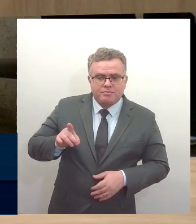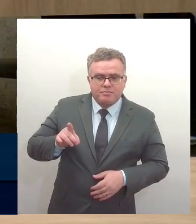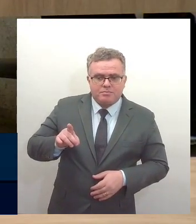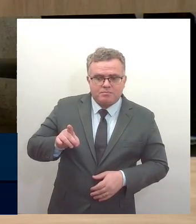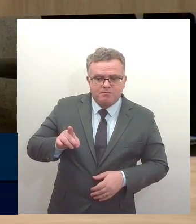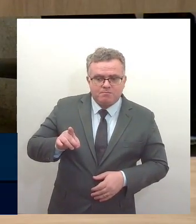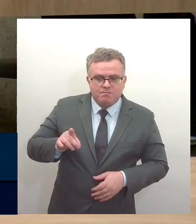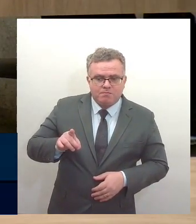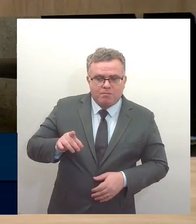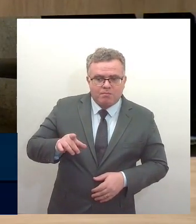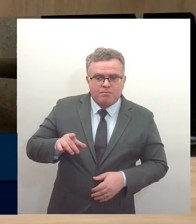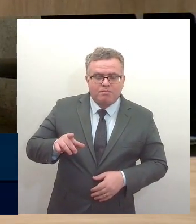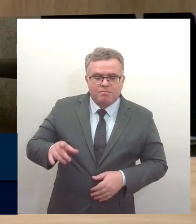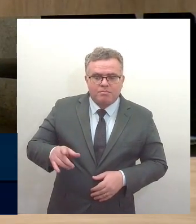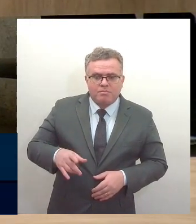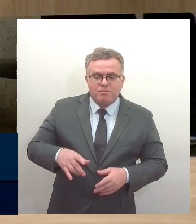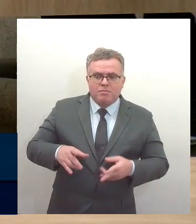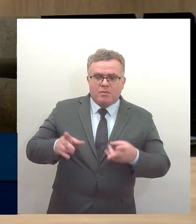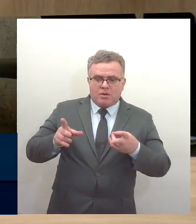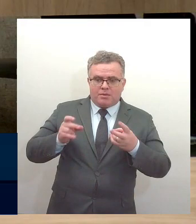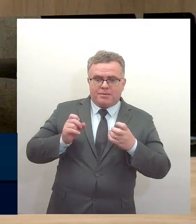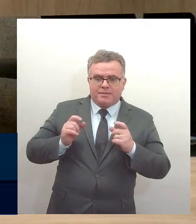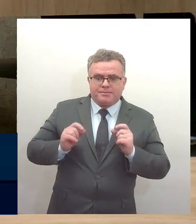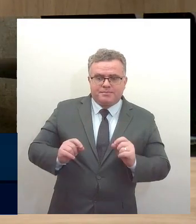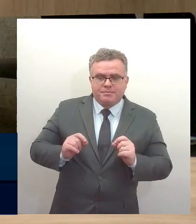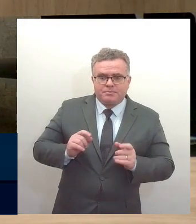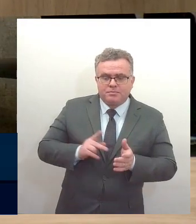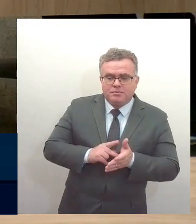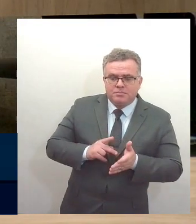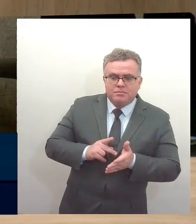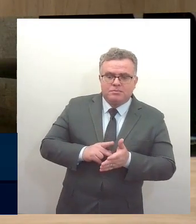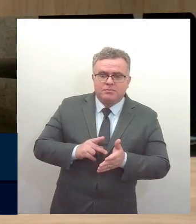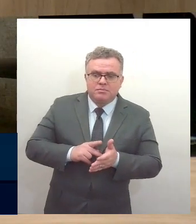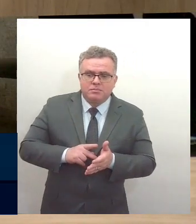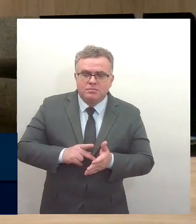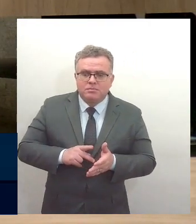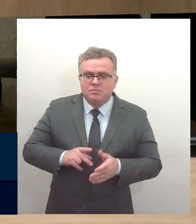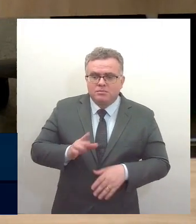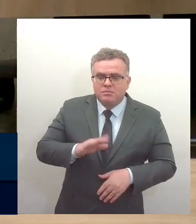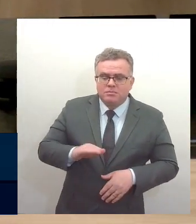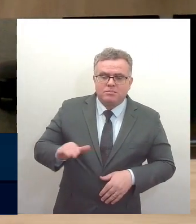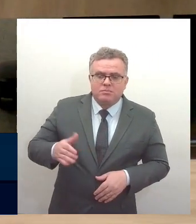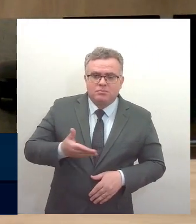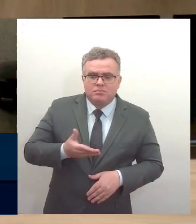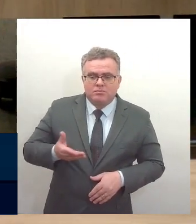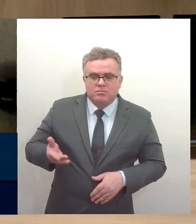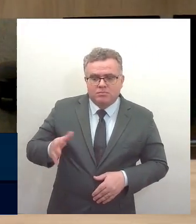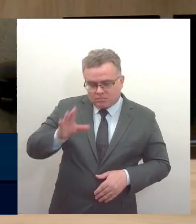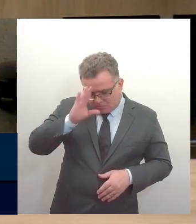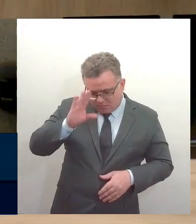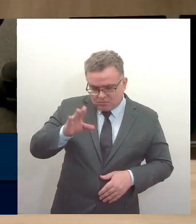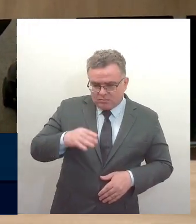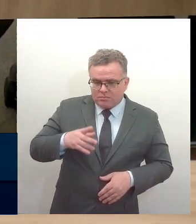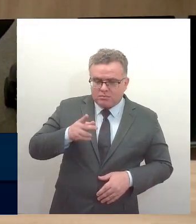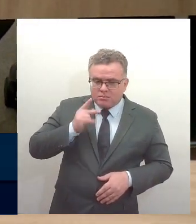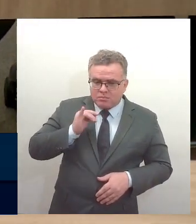a realização das crianças e principalmente dos pais que a acompanham diariamente. Então, mais uma vez,